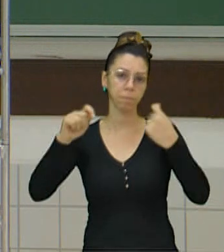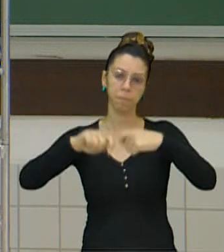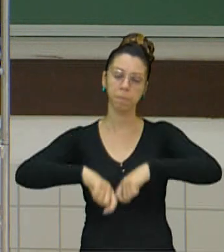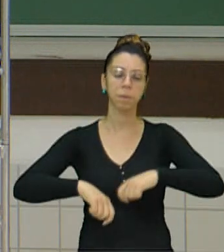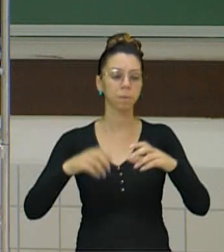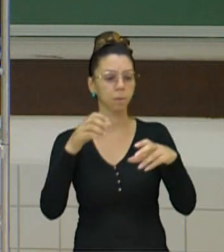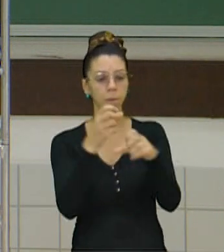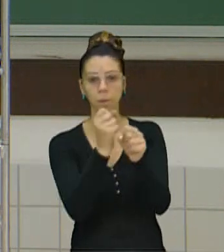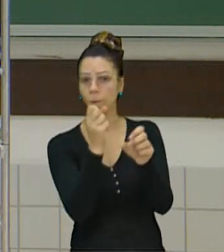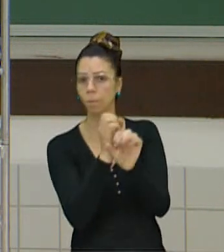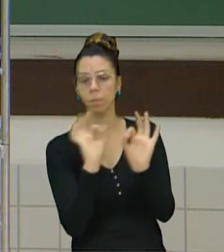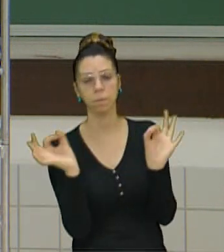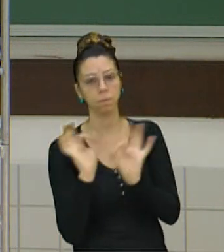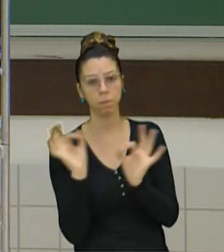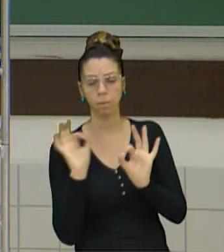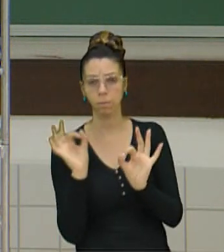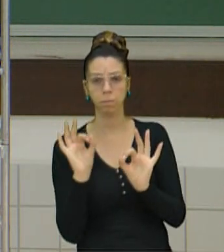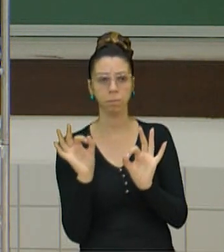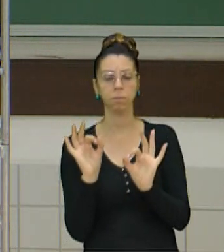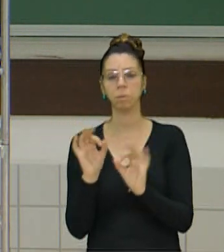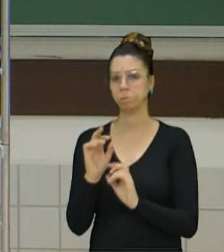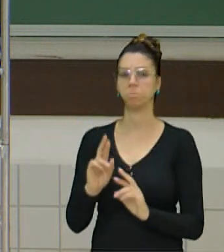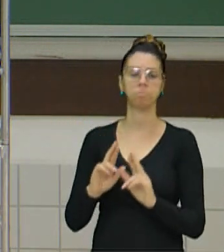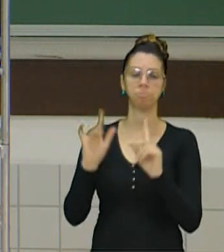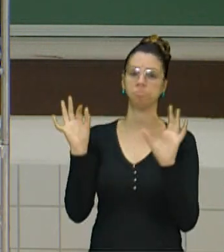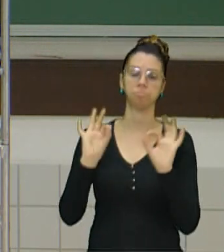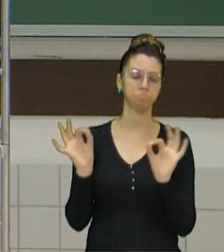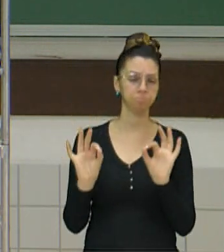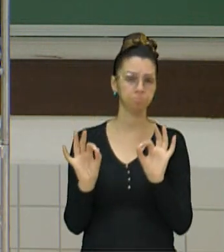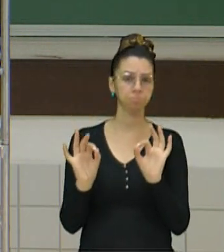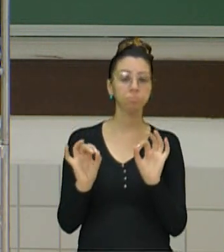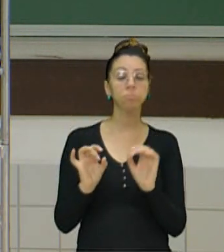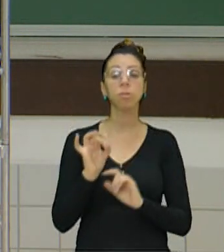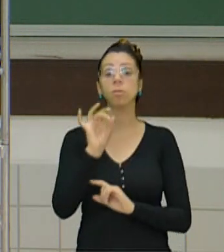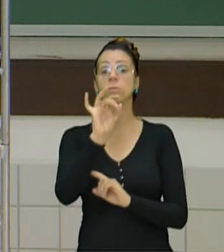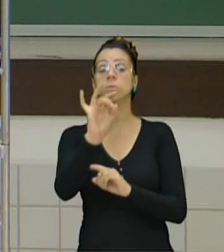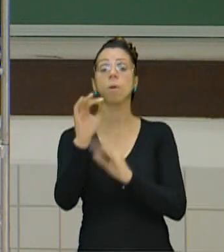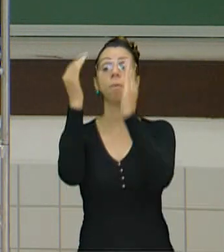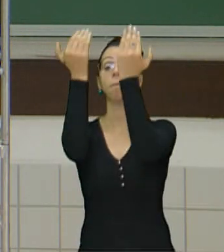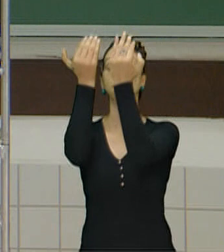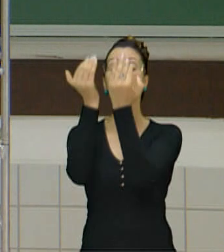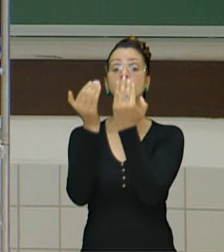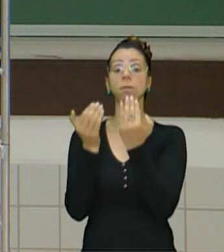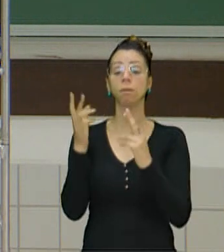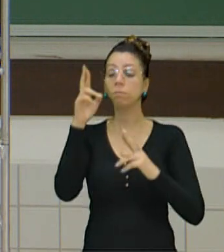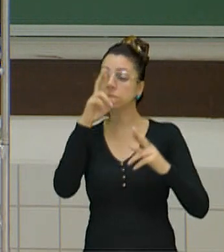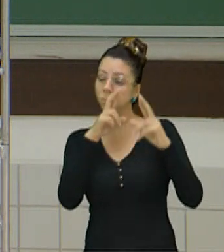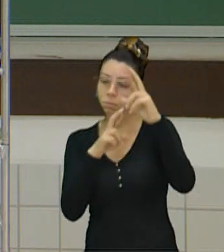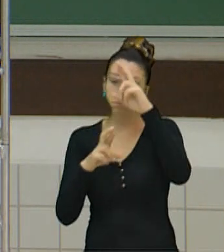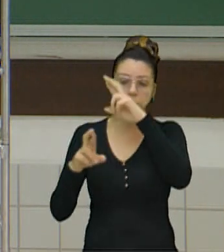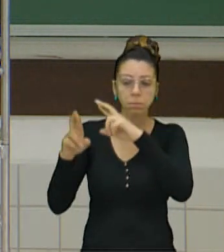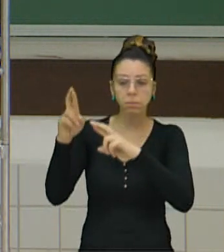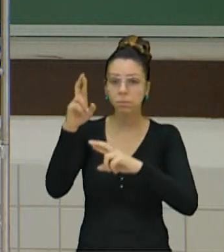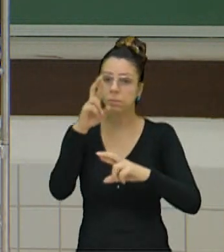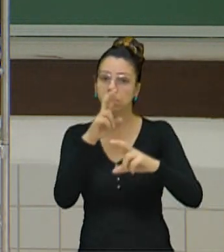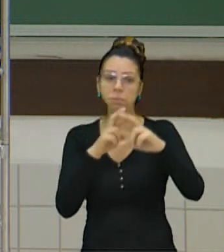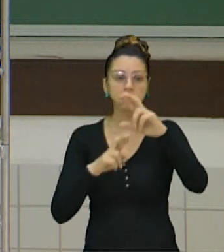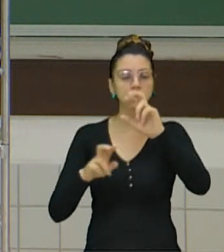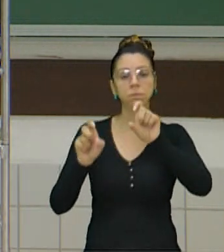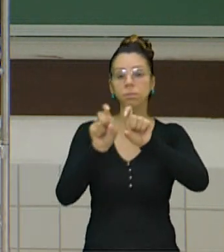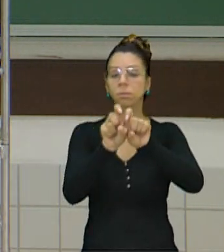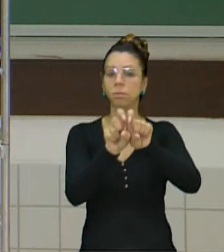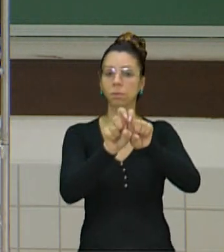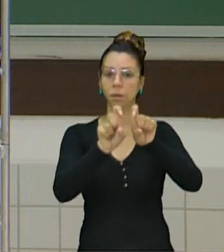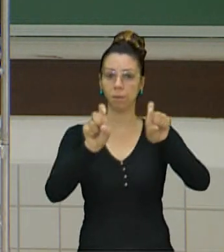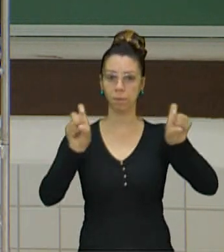nenhum cálculo, não precisa fazer nada de diferente, é apenas uma análise de uma equação